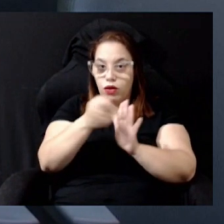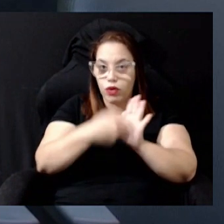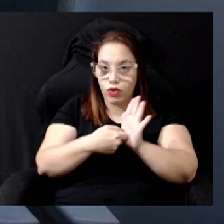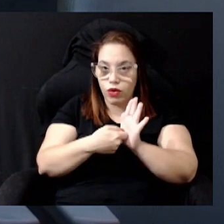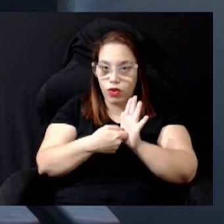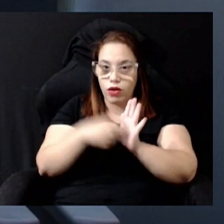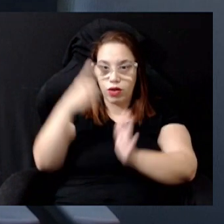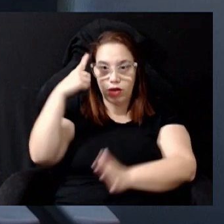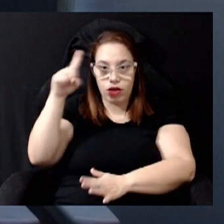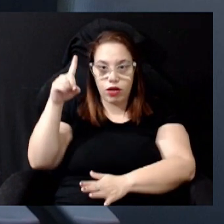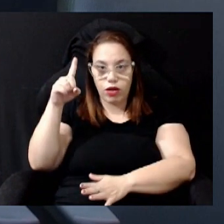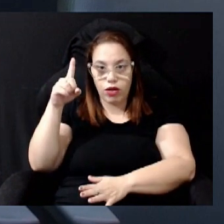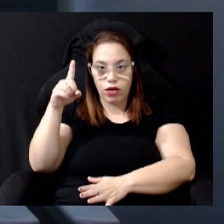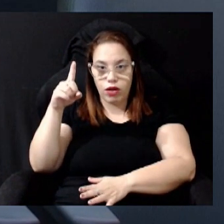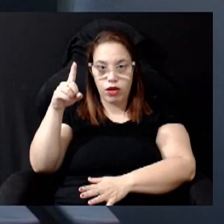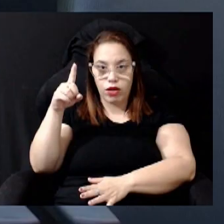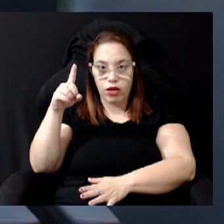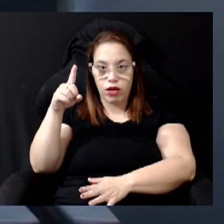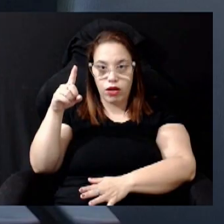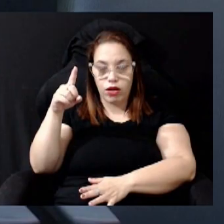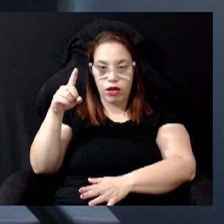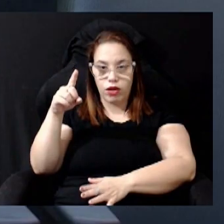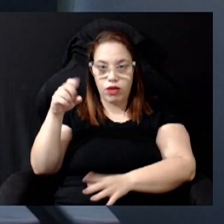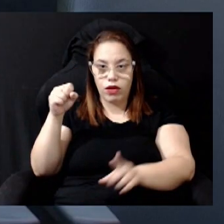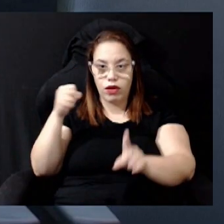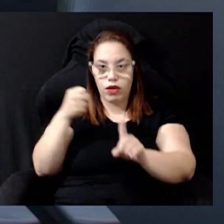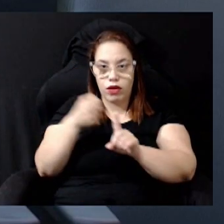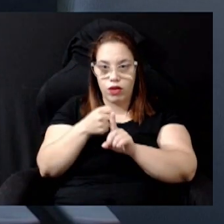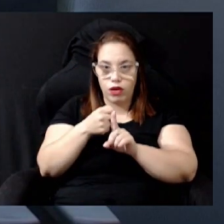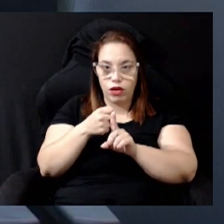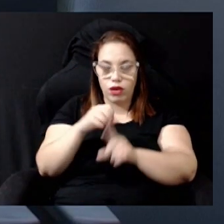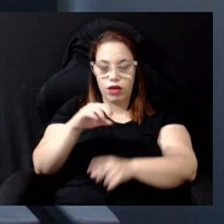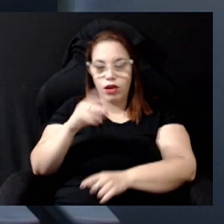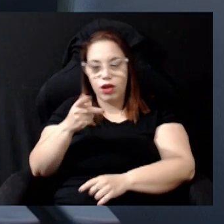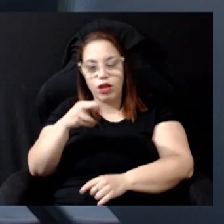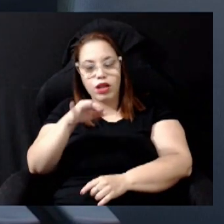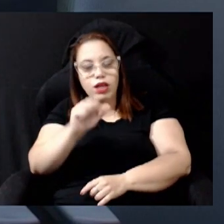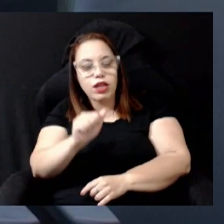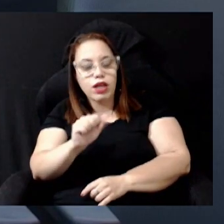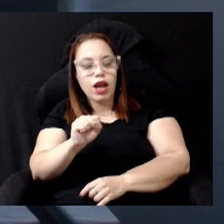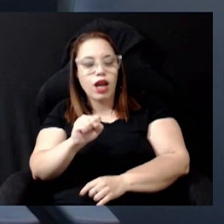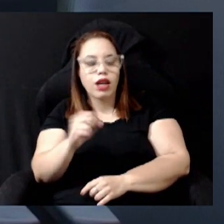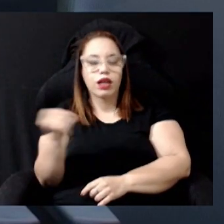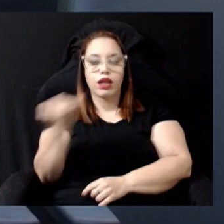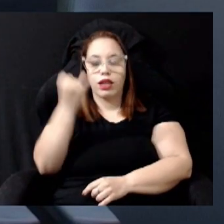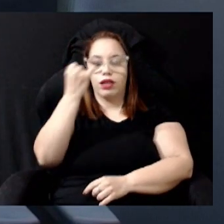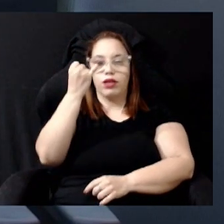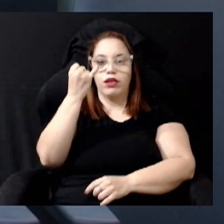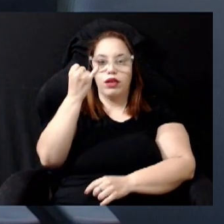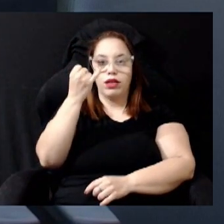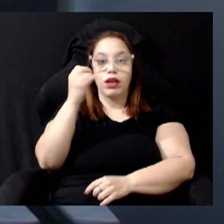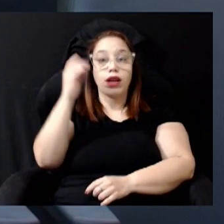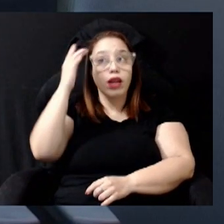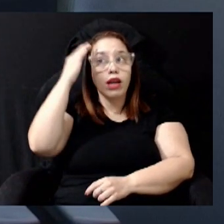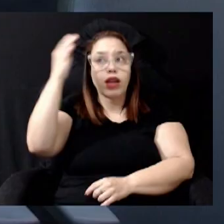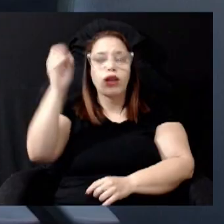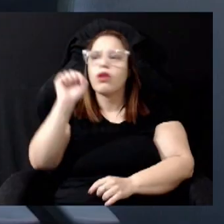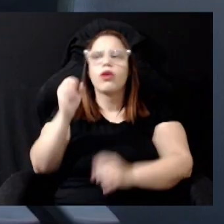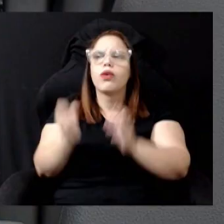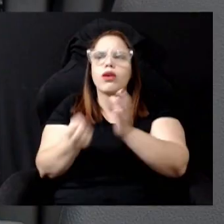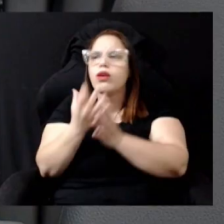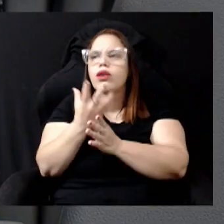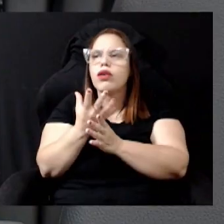das Pessoas Afetadas pela Doença de Chagas. Eu achei extremamente importante essa ideia. De onde partiu essa ideia,